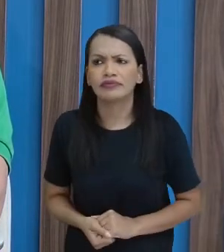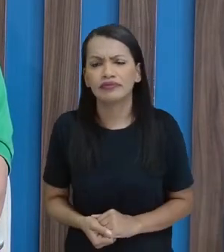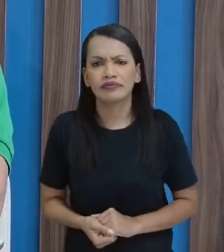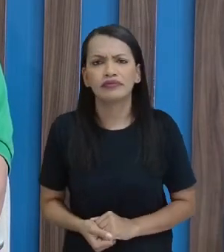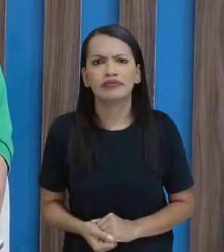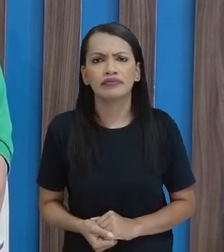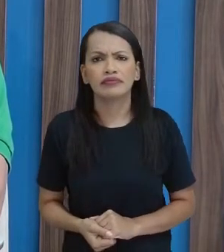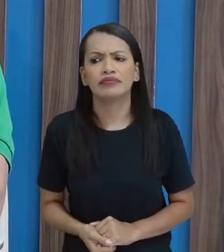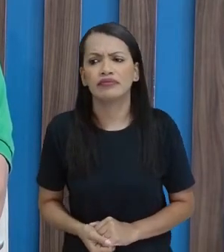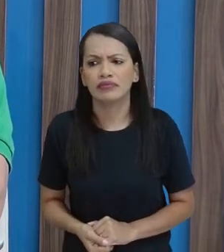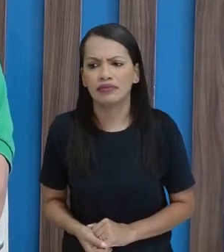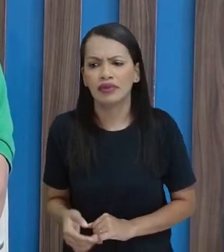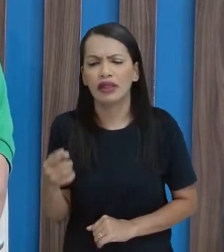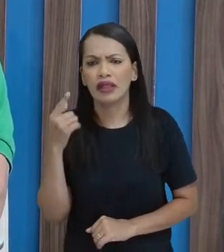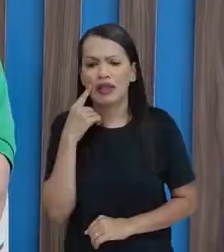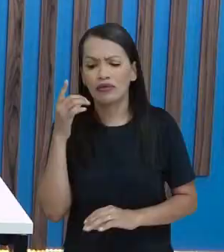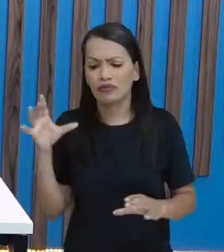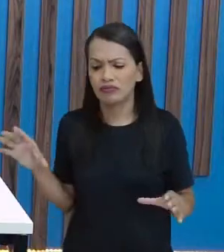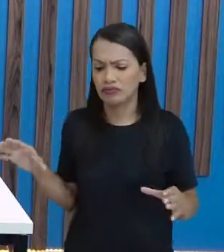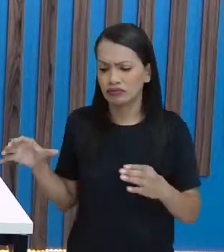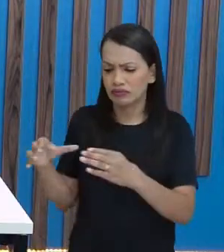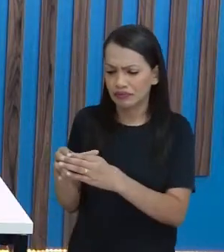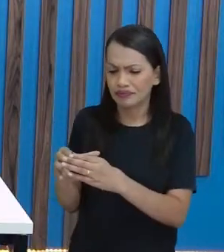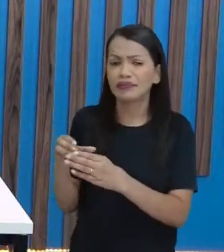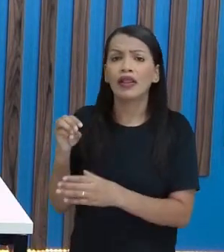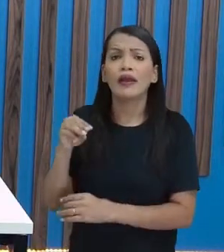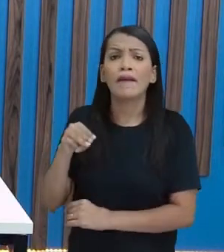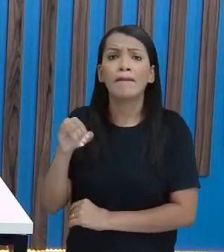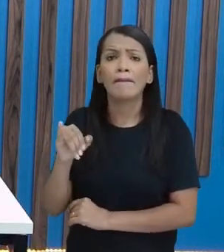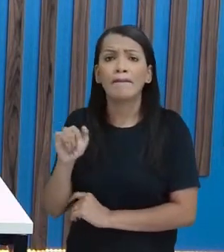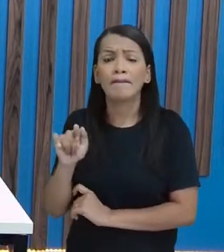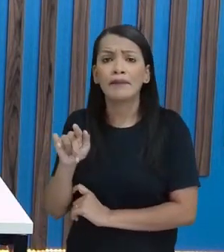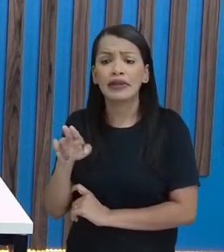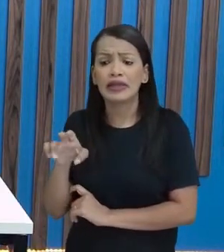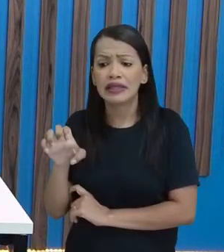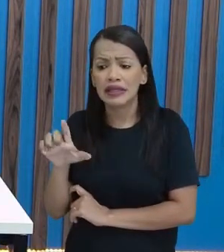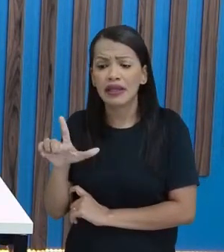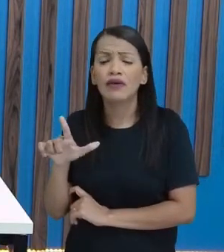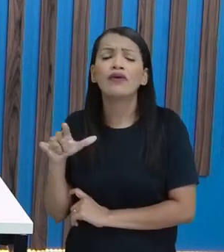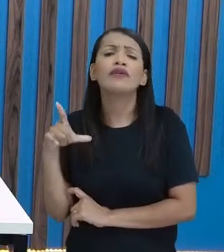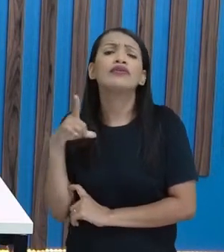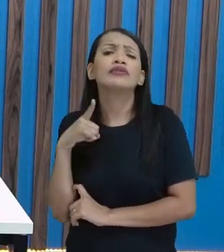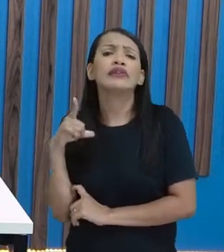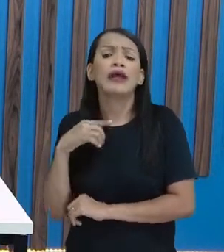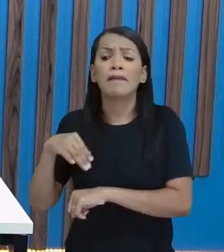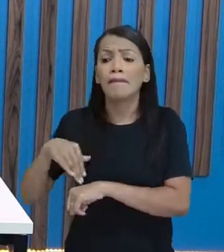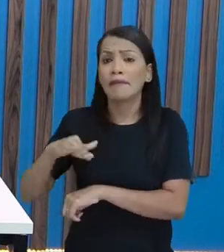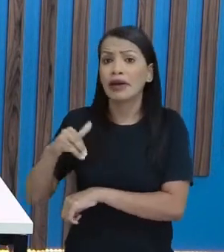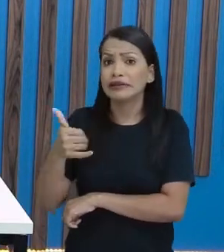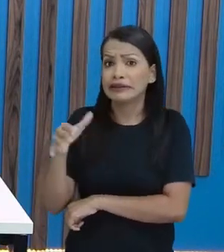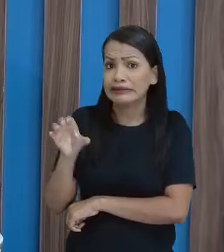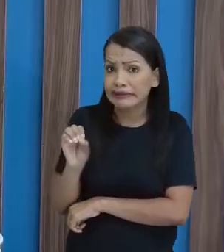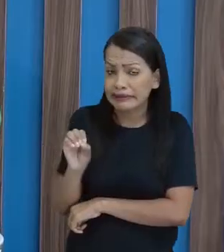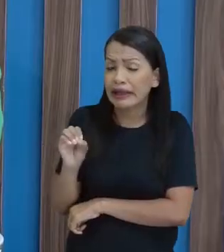Será que na coleção de carrinhos de Miguel tem mais ou menos de 10 carrinhos?